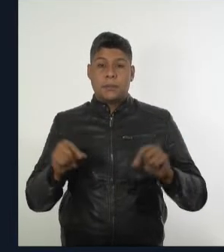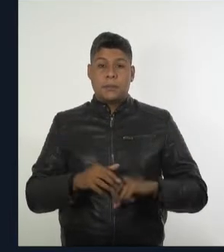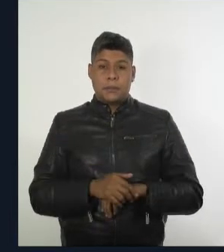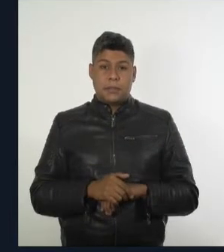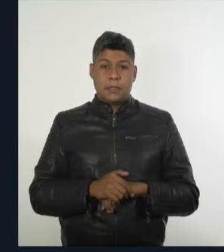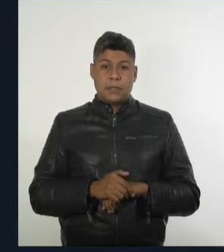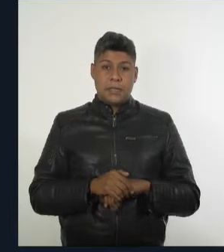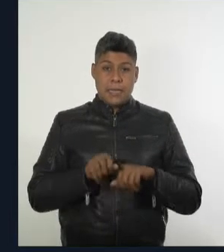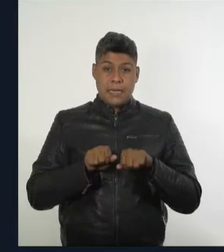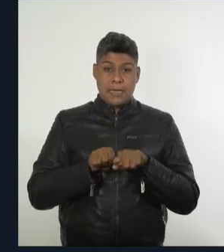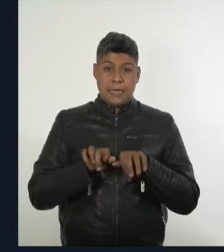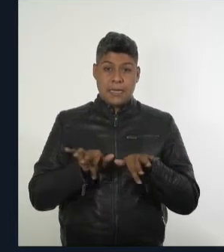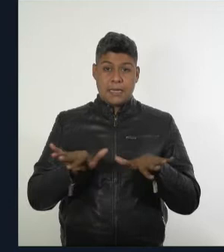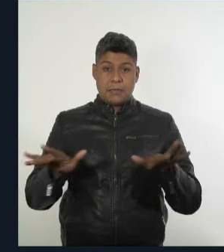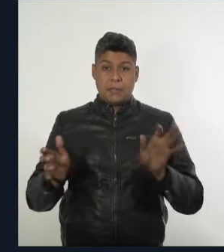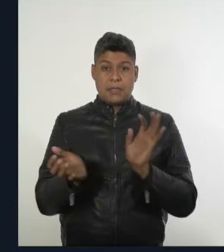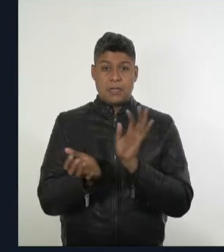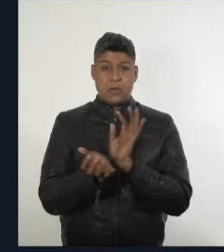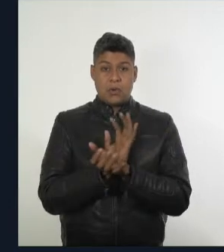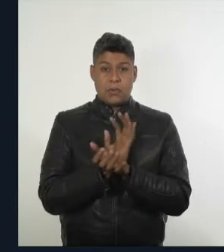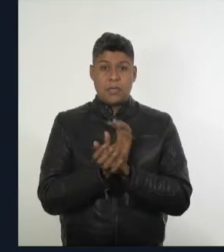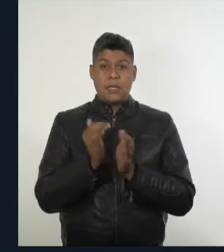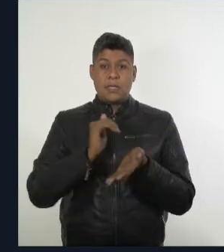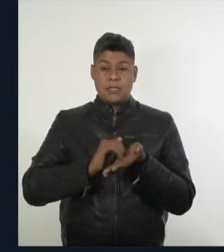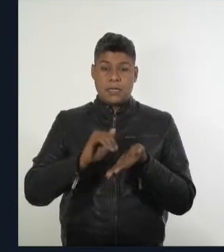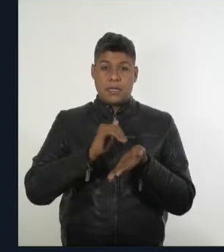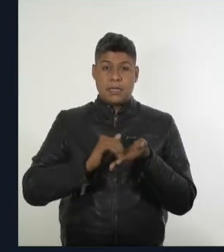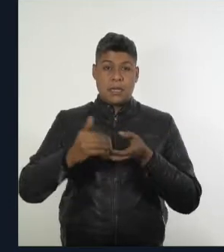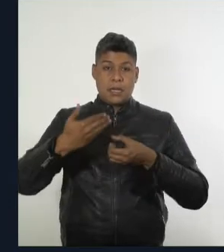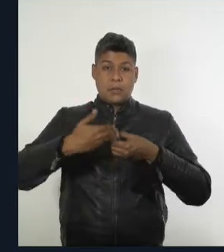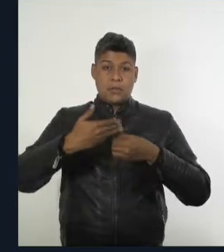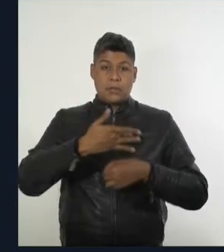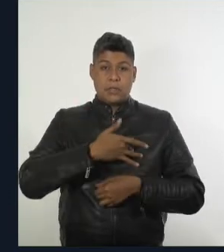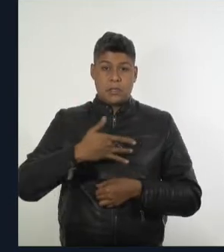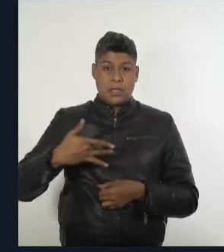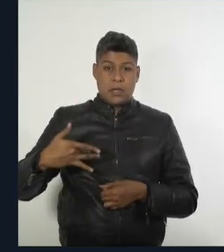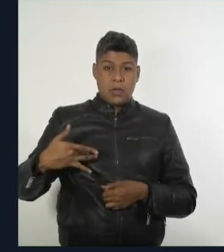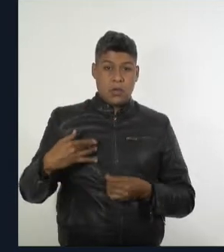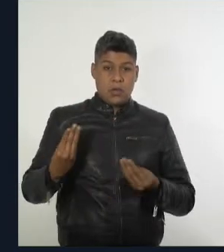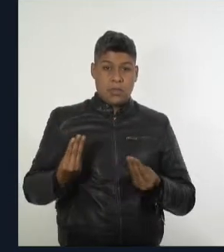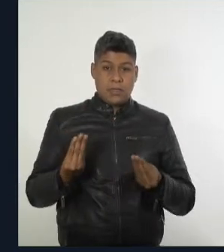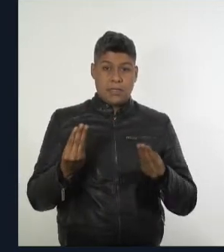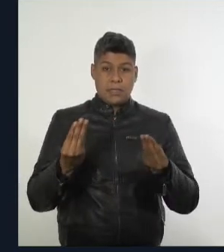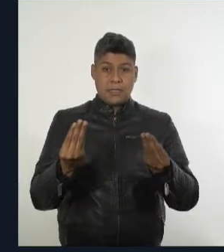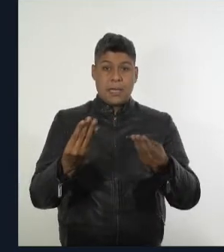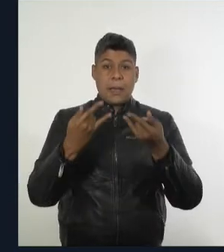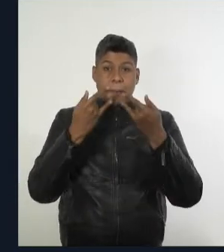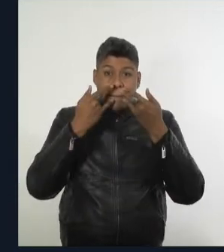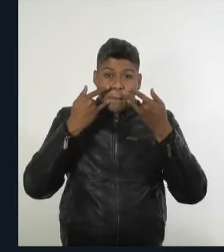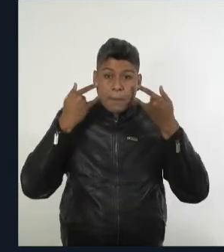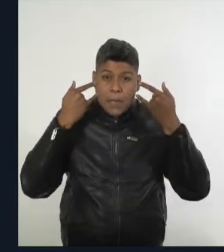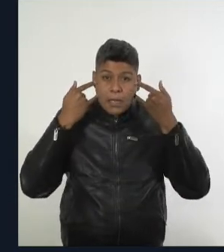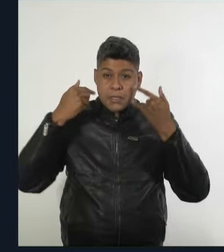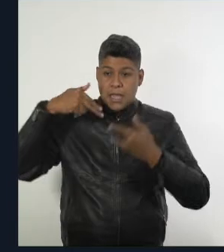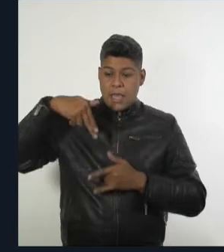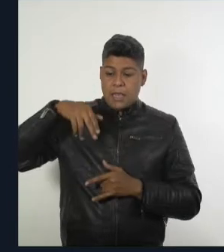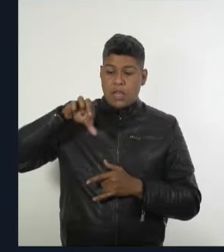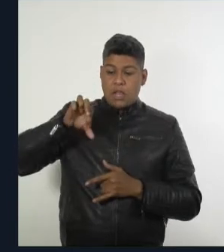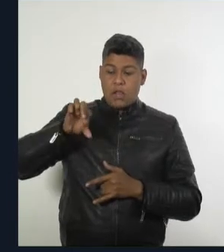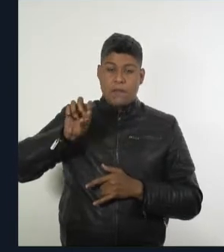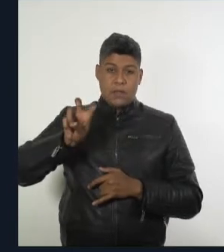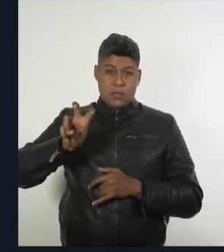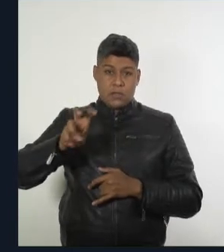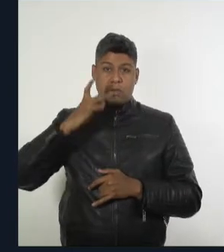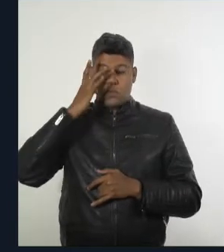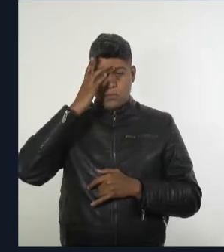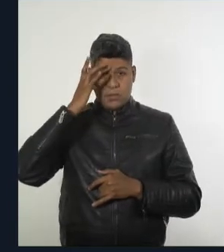da transmissão comunitária, a Secretaria Municipal de Saúde vai passar a distribuir as máscaras N95